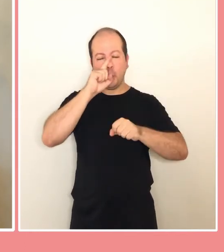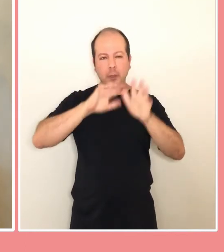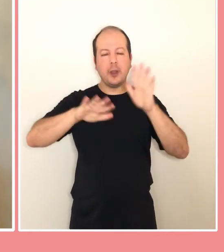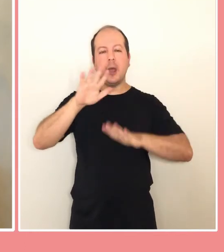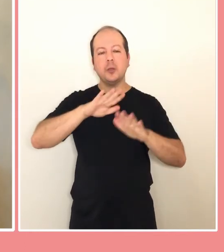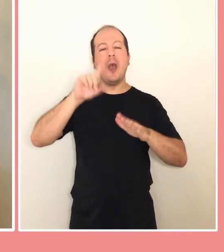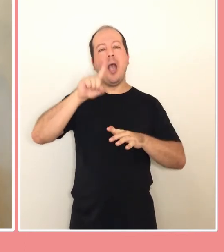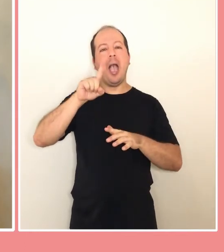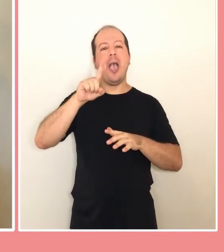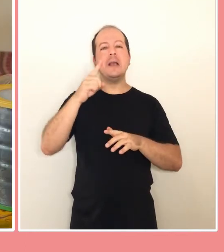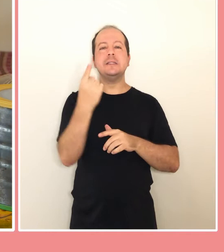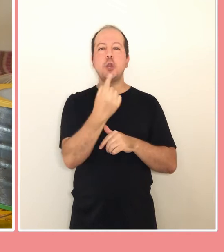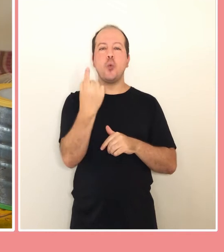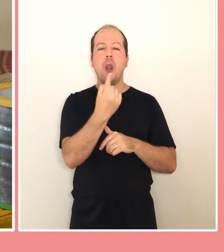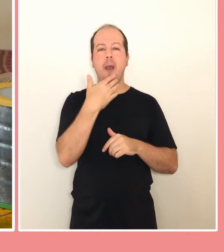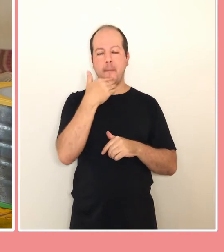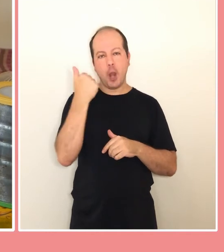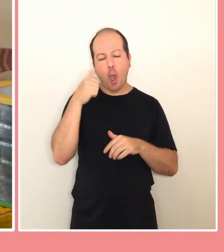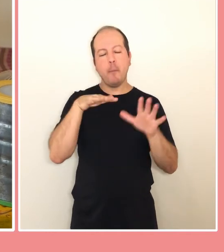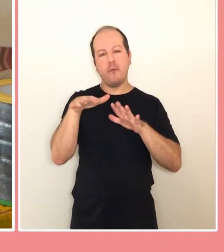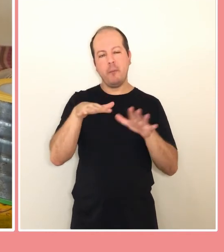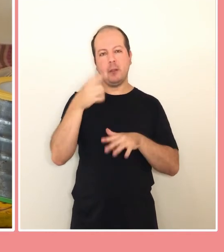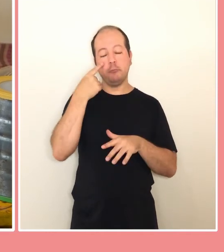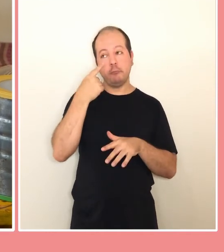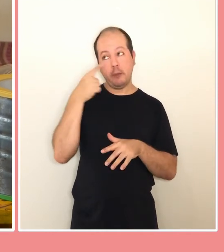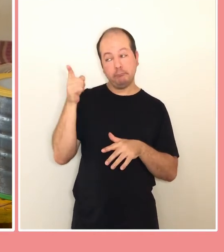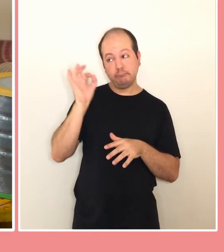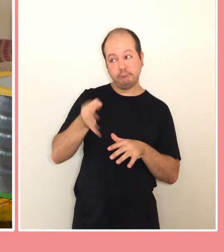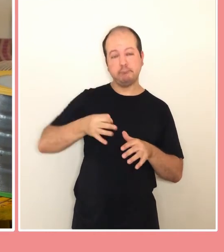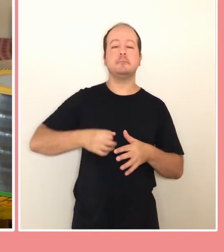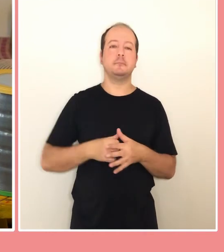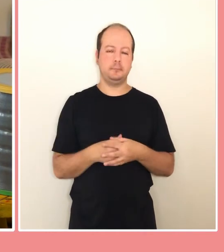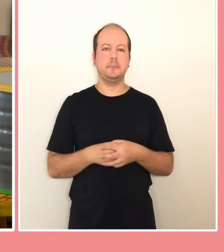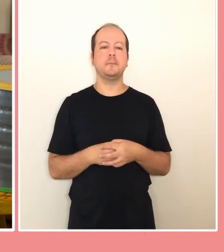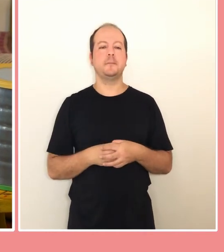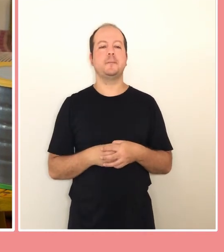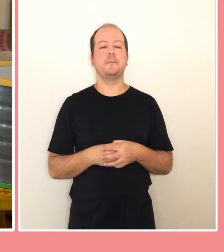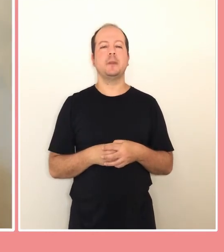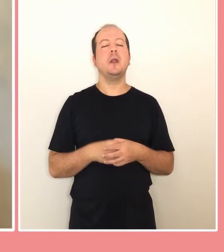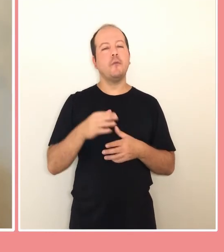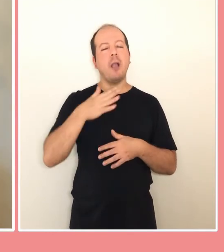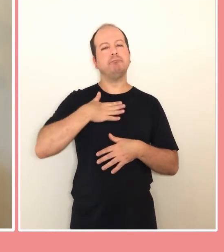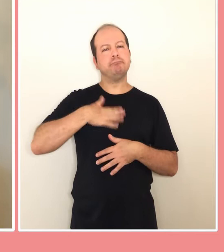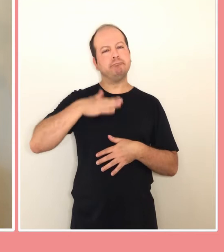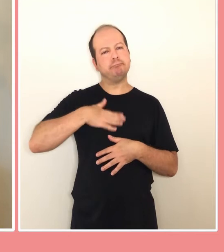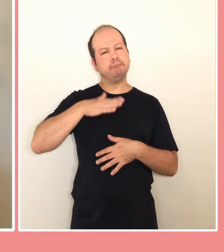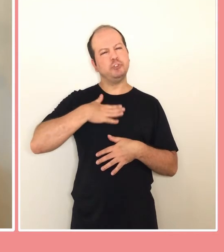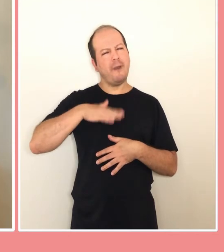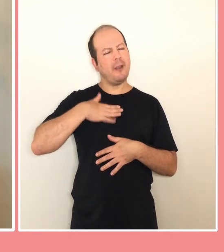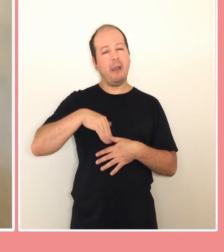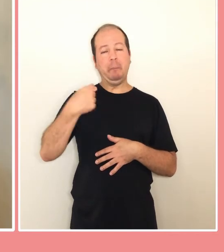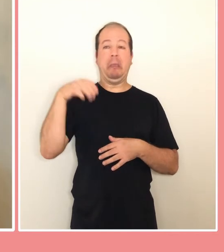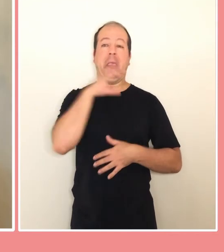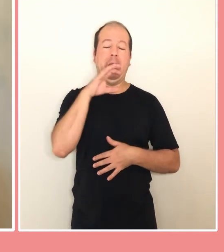é um movimento circular e não assim no eixo, né? Não rotatório aqui no eixo. E aí, devagarinho, a